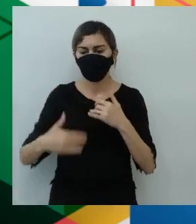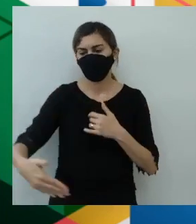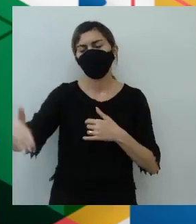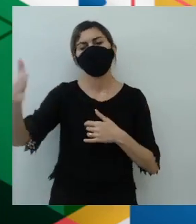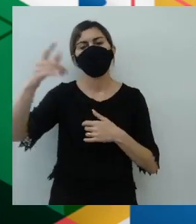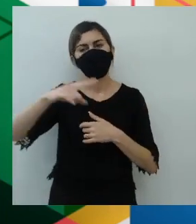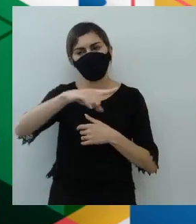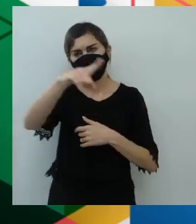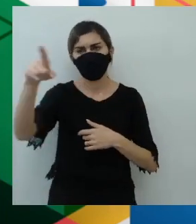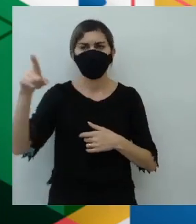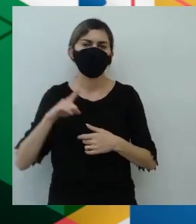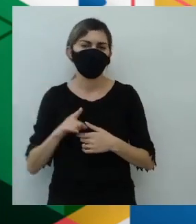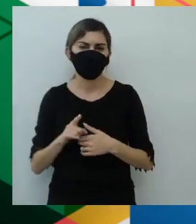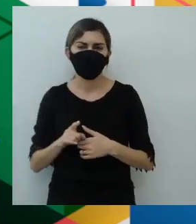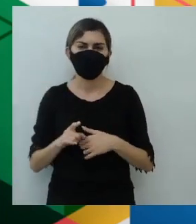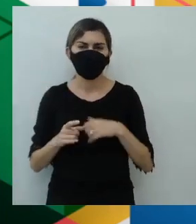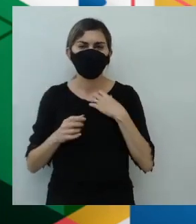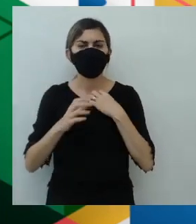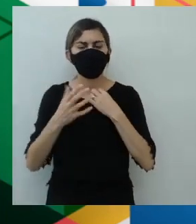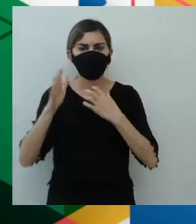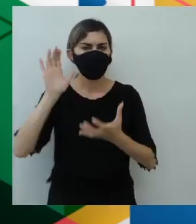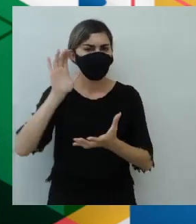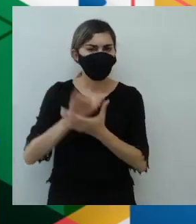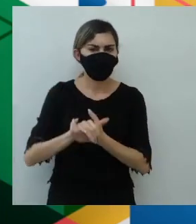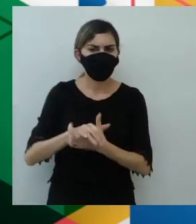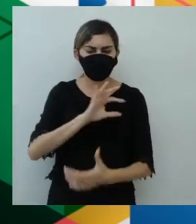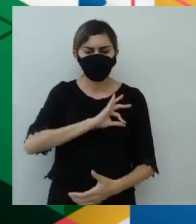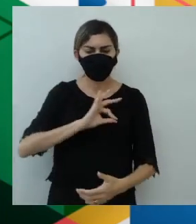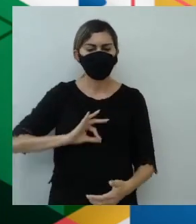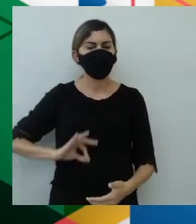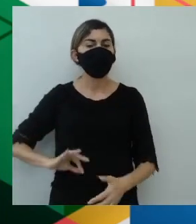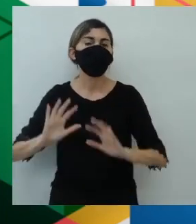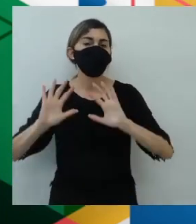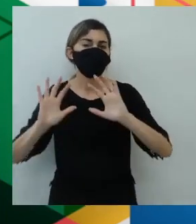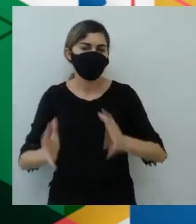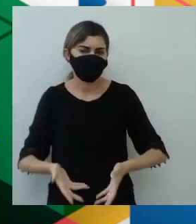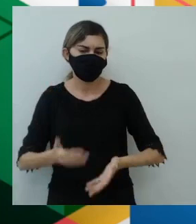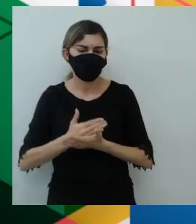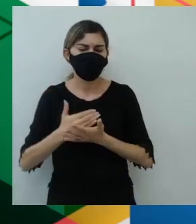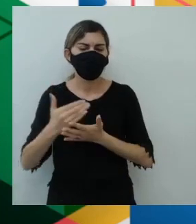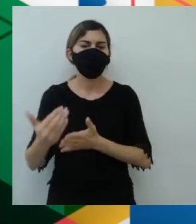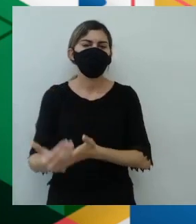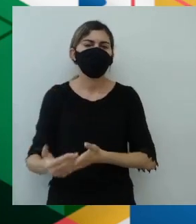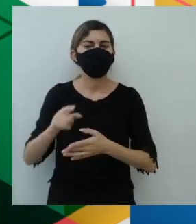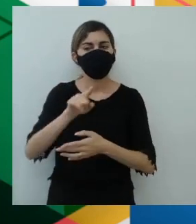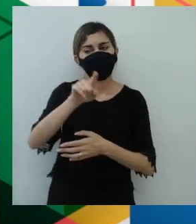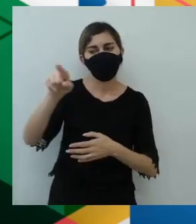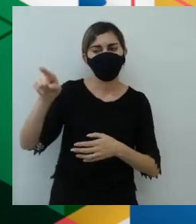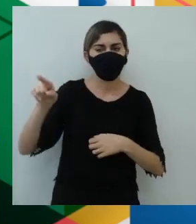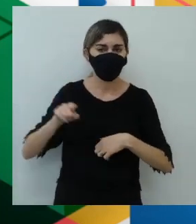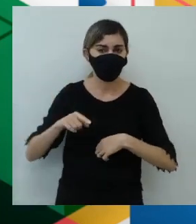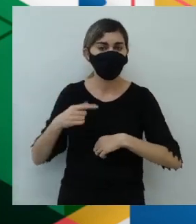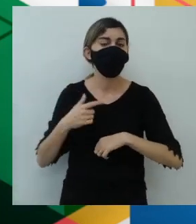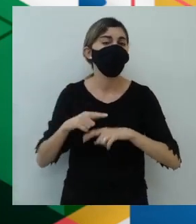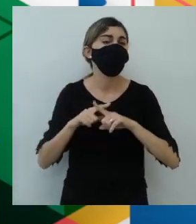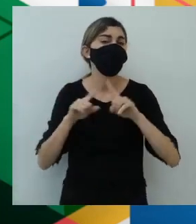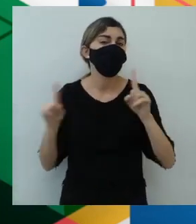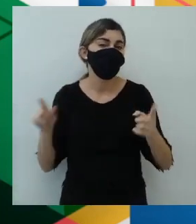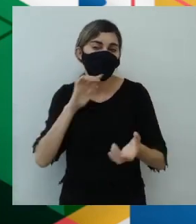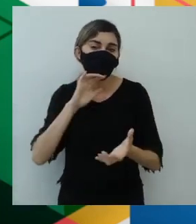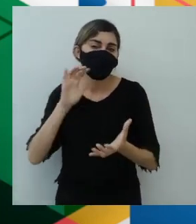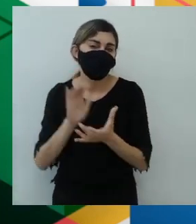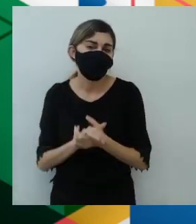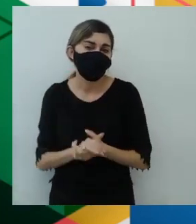cair sobre vocês. Casa-se a onça e já de começo será ela e mais o